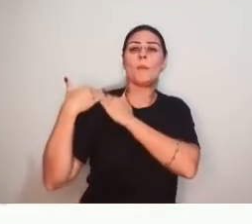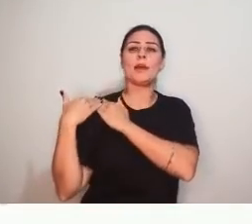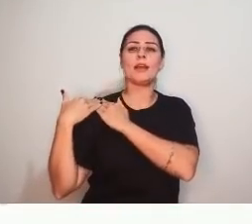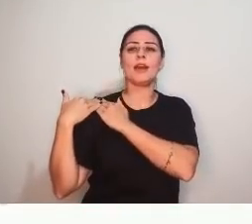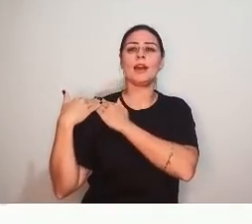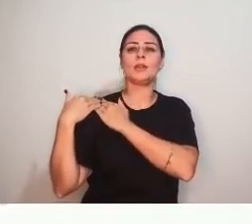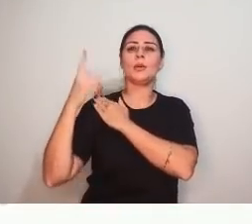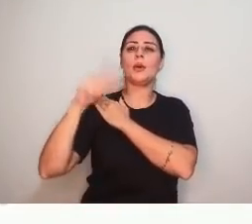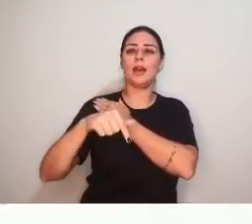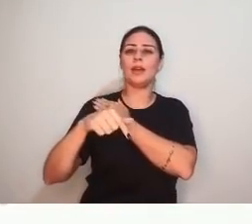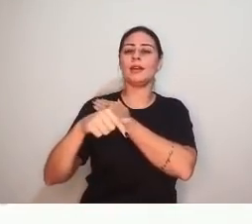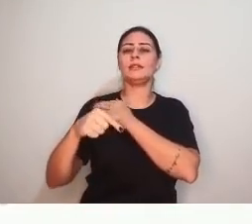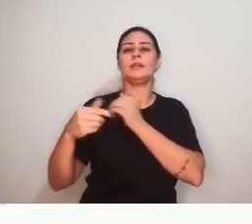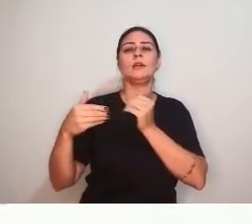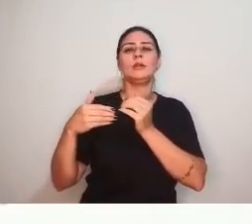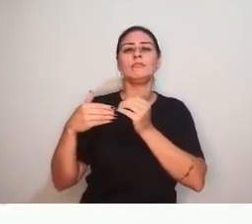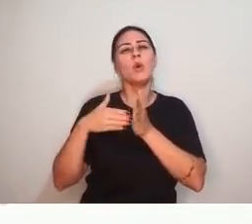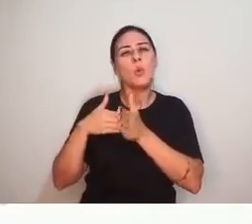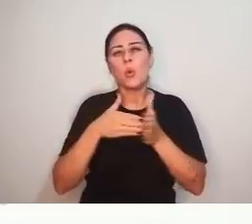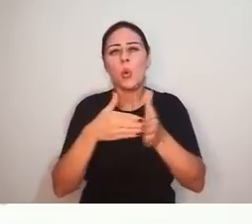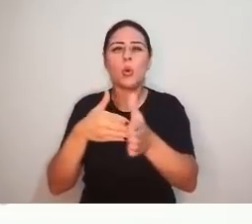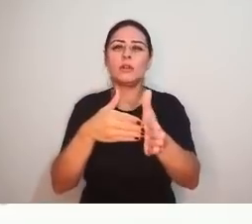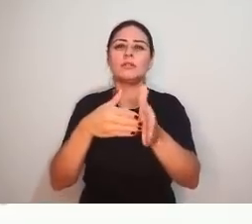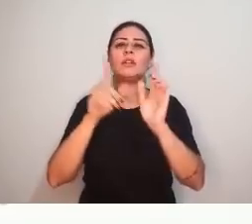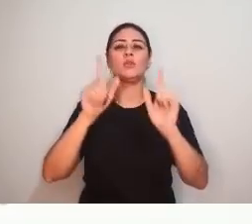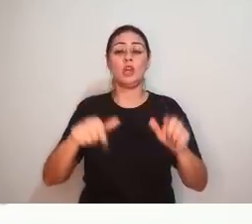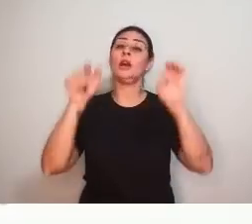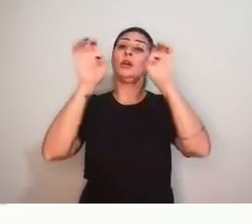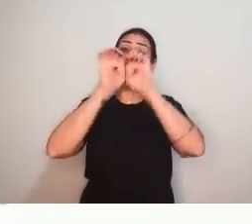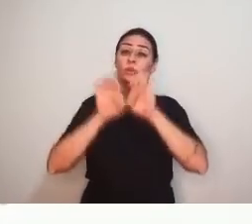cumprir, né, a partir de uma orientação muito bem